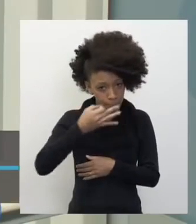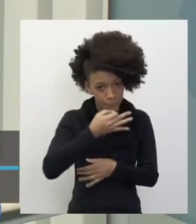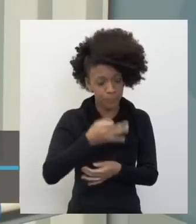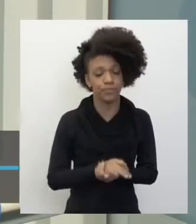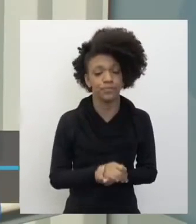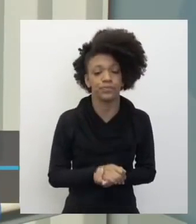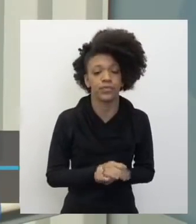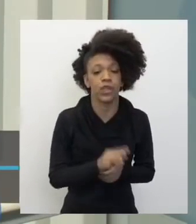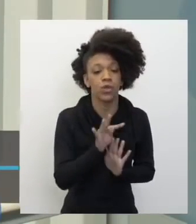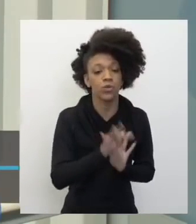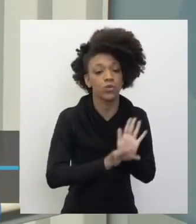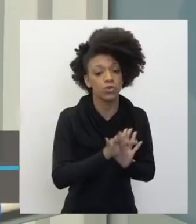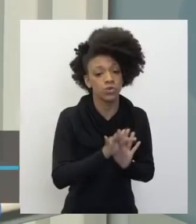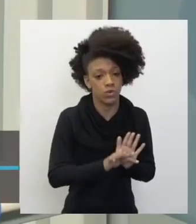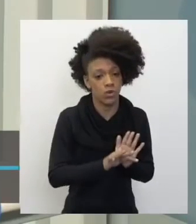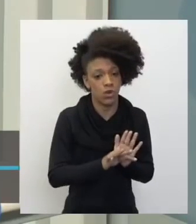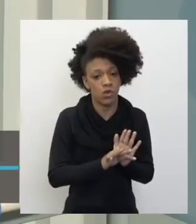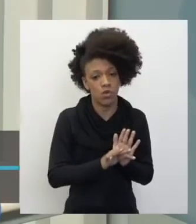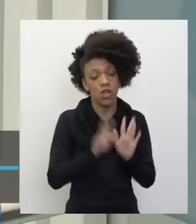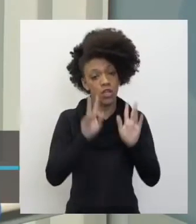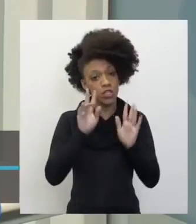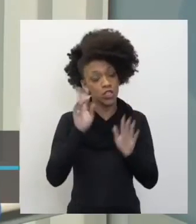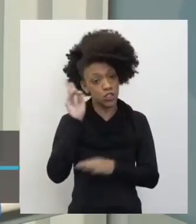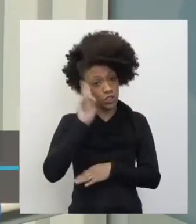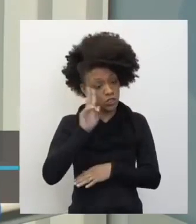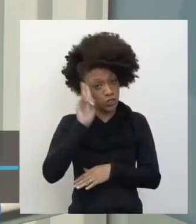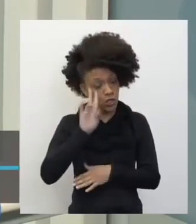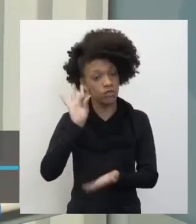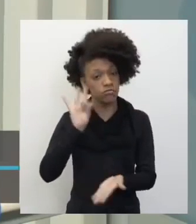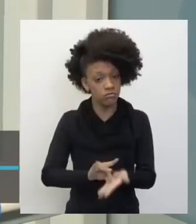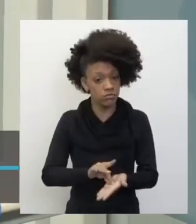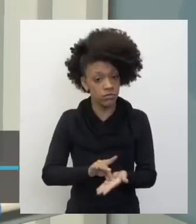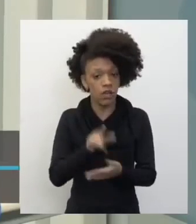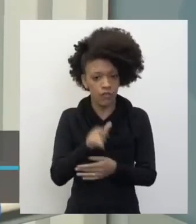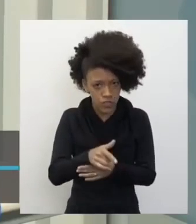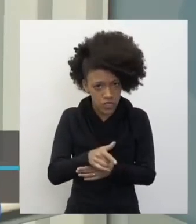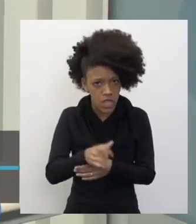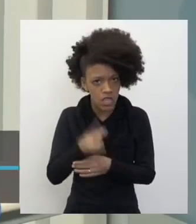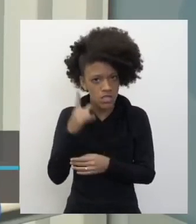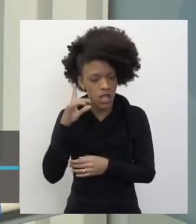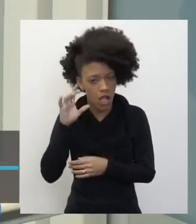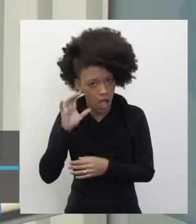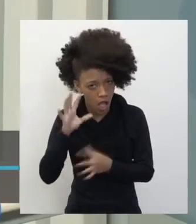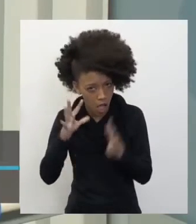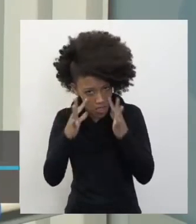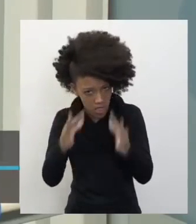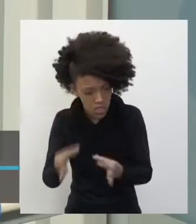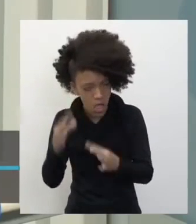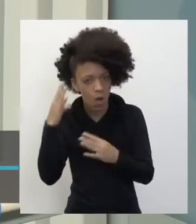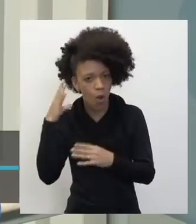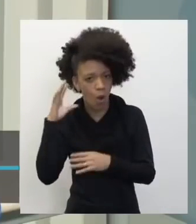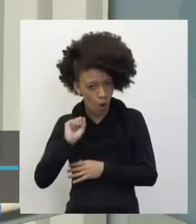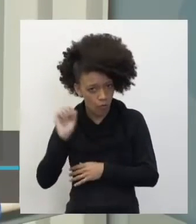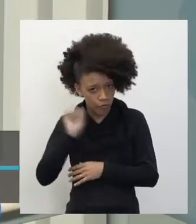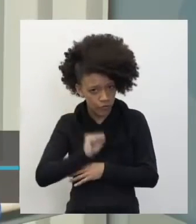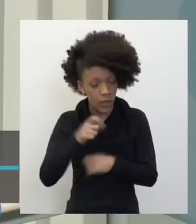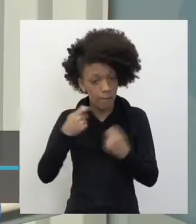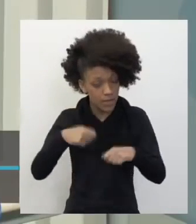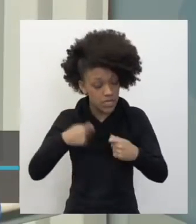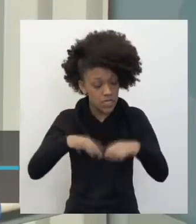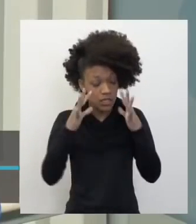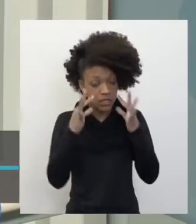do texto que se chama A História Oficial. E aí, o que vocês vão ouvir, mas vocês precisam prestar